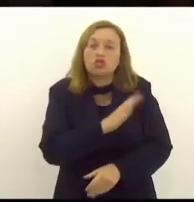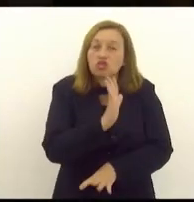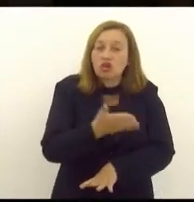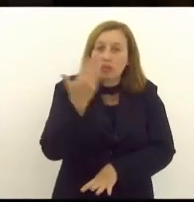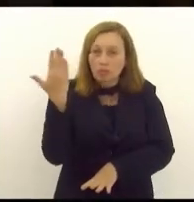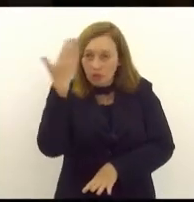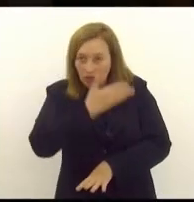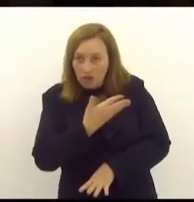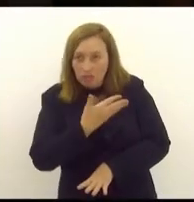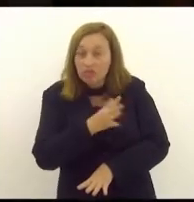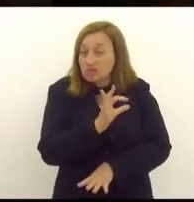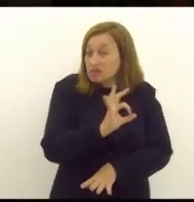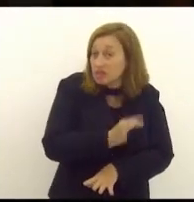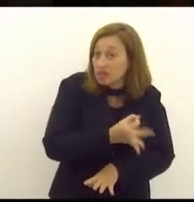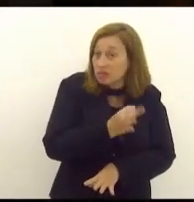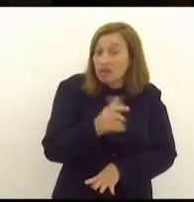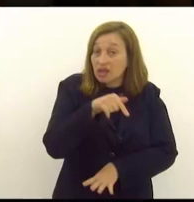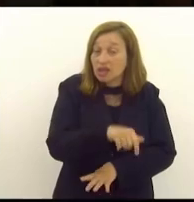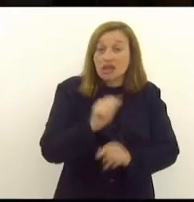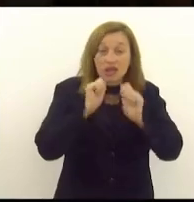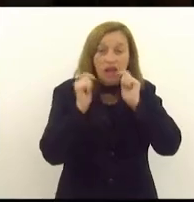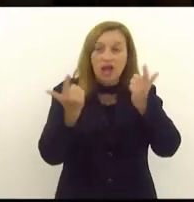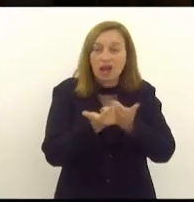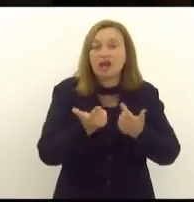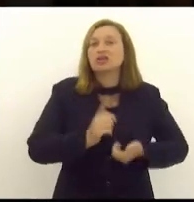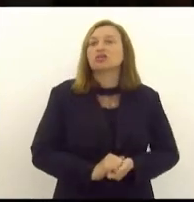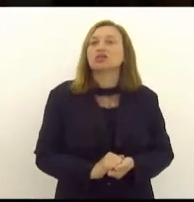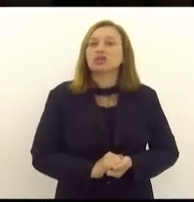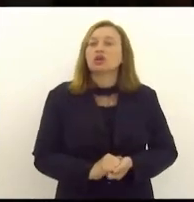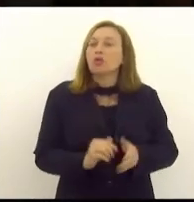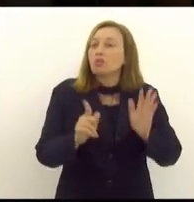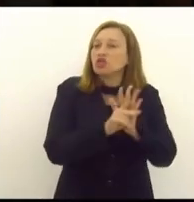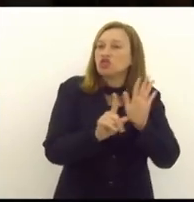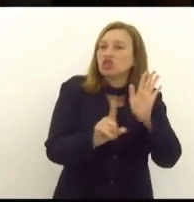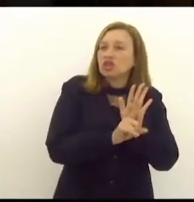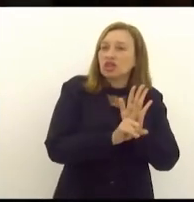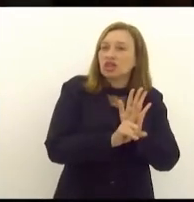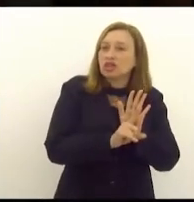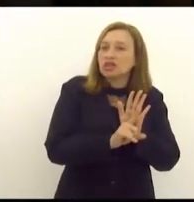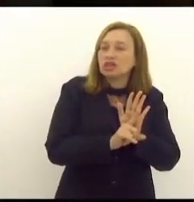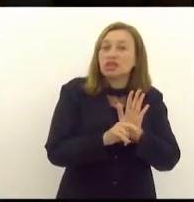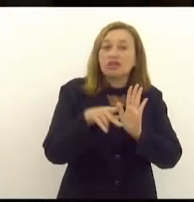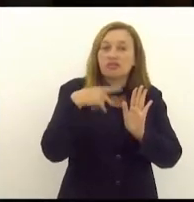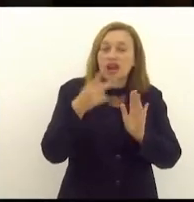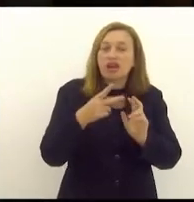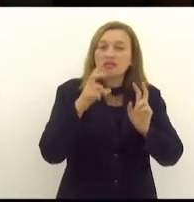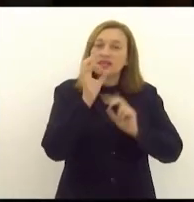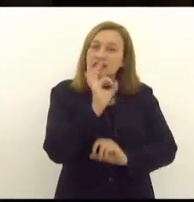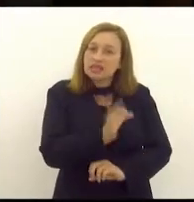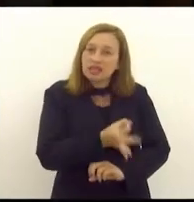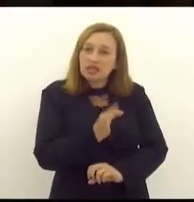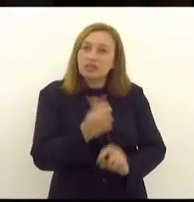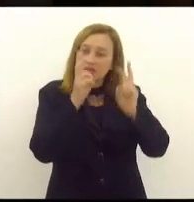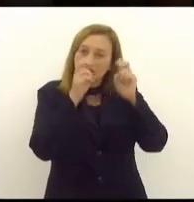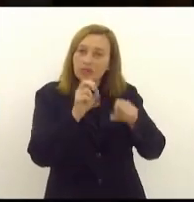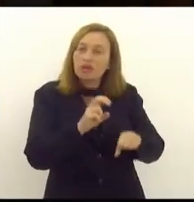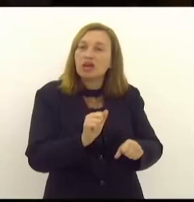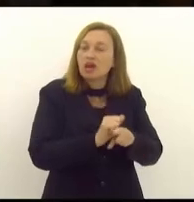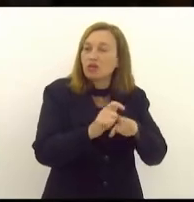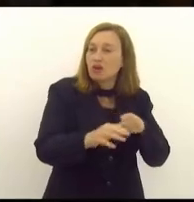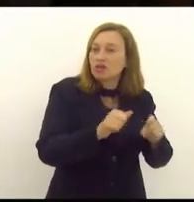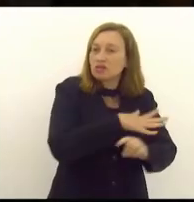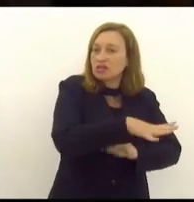aprovamos inclusive aqui na Assembleia Legislativa um projeto de lei que tratava exatamente sobre isso de aluguel social